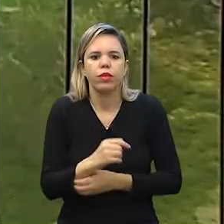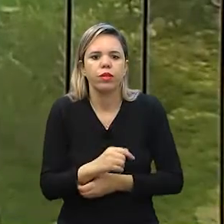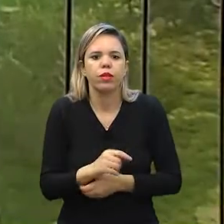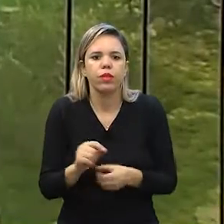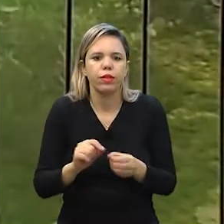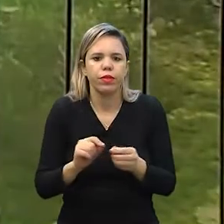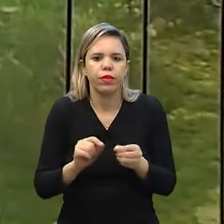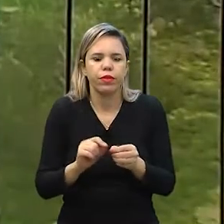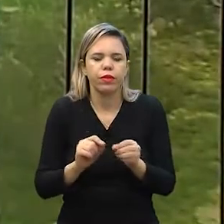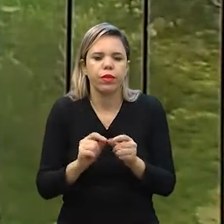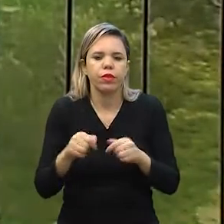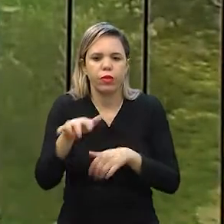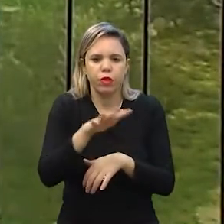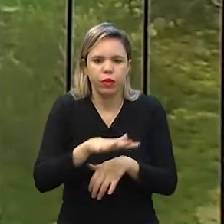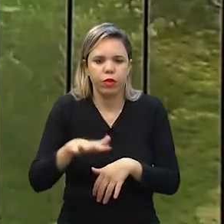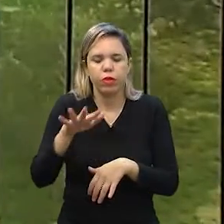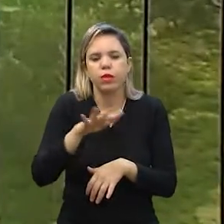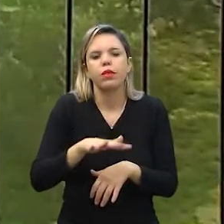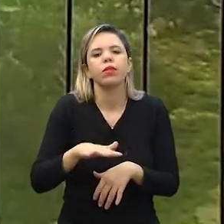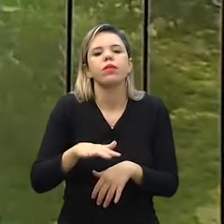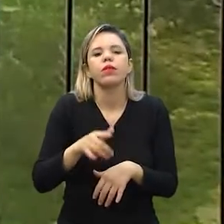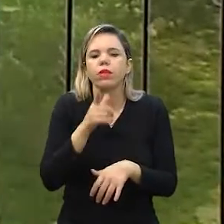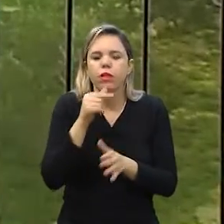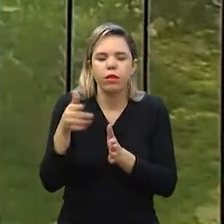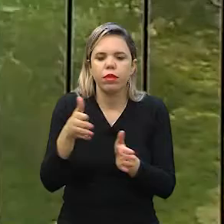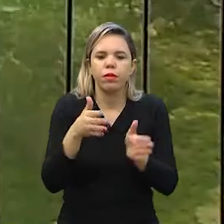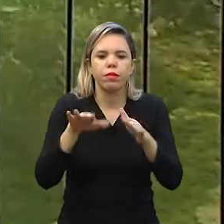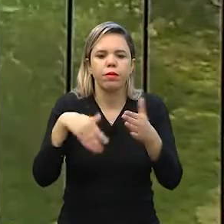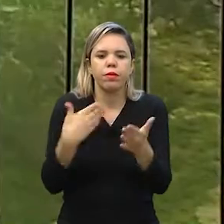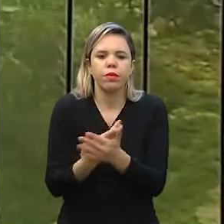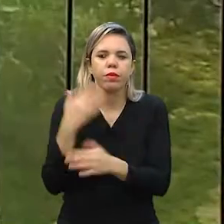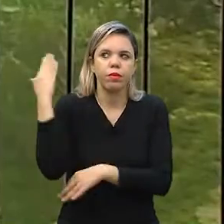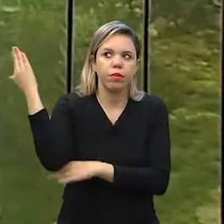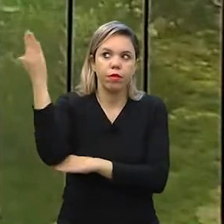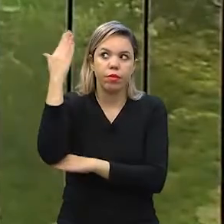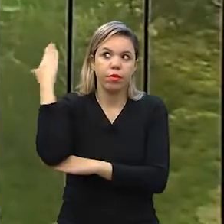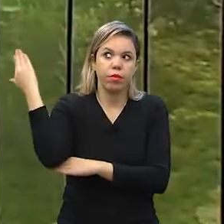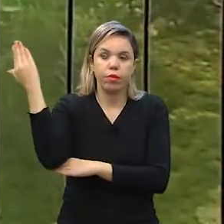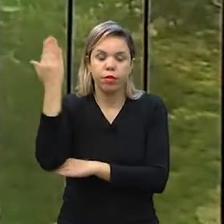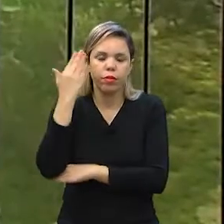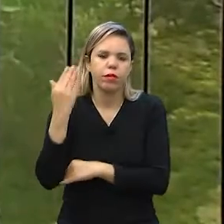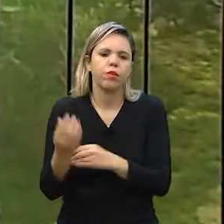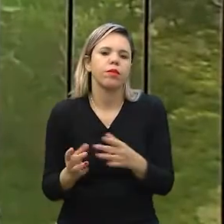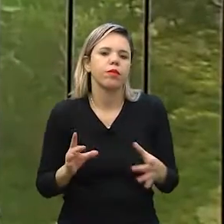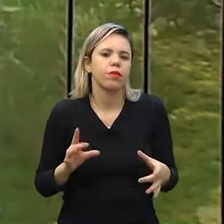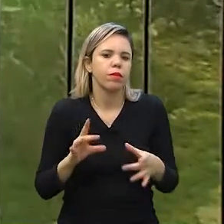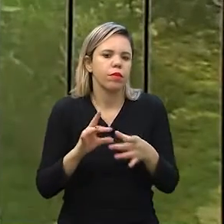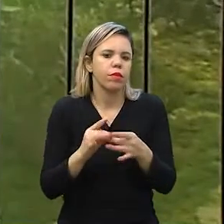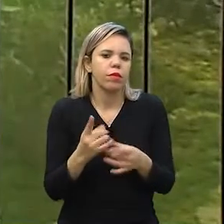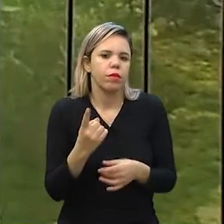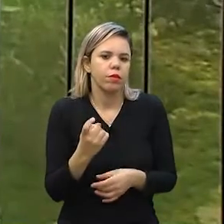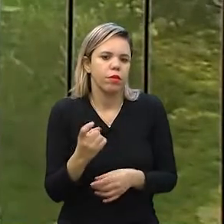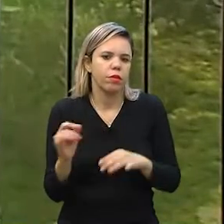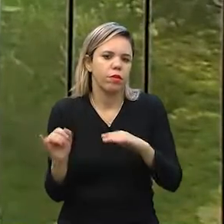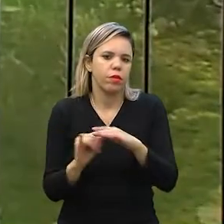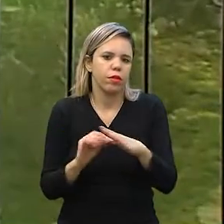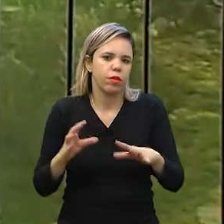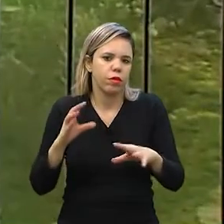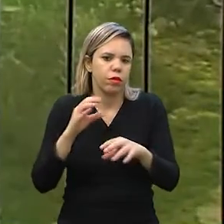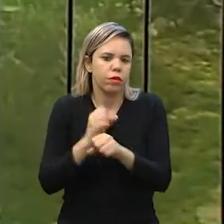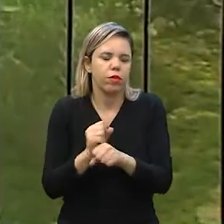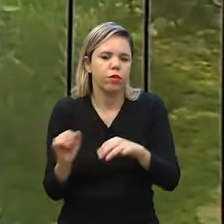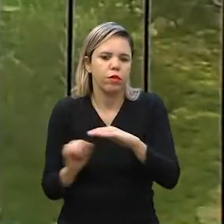faz a gestão de áreas desde recursos hídricos até o clima. Foram fundidos em um único instituto,